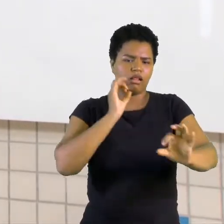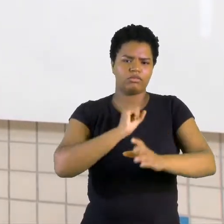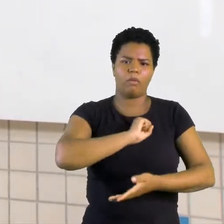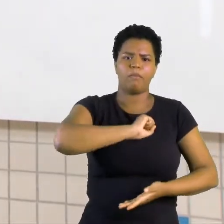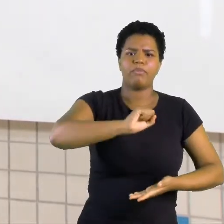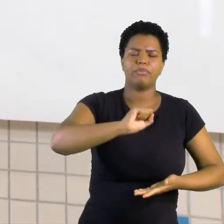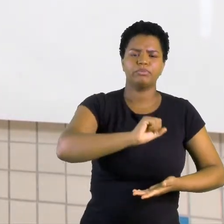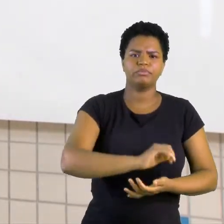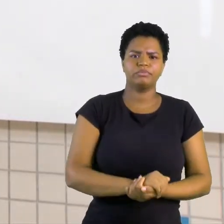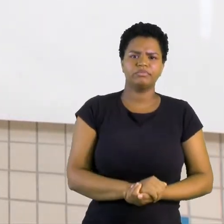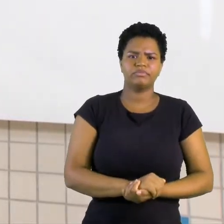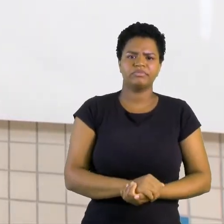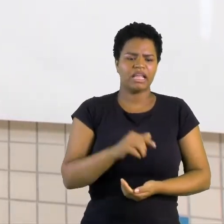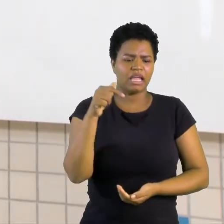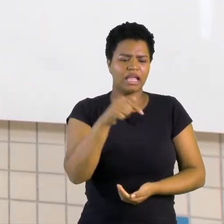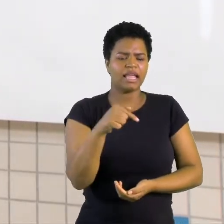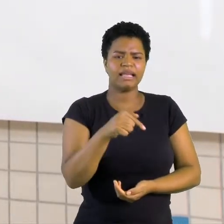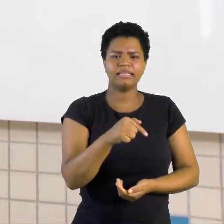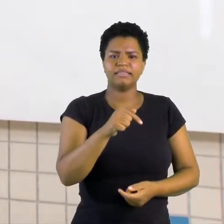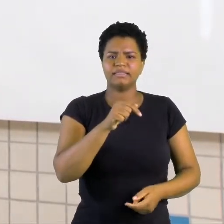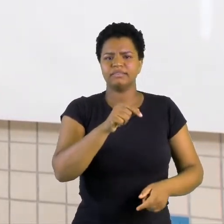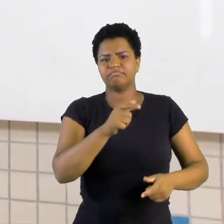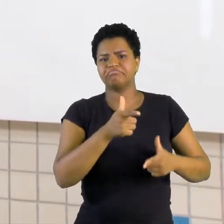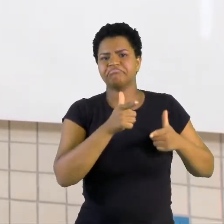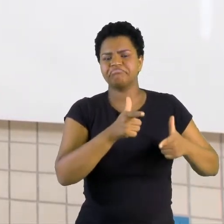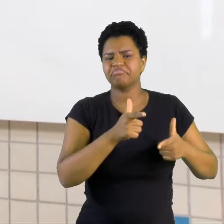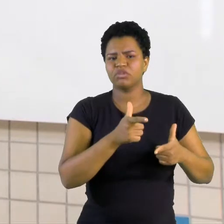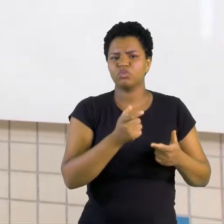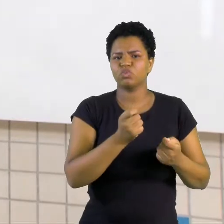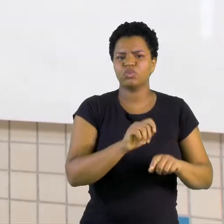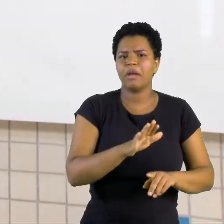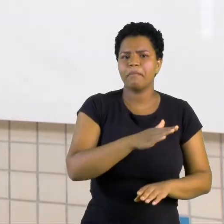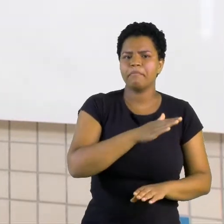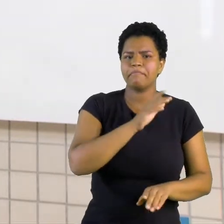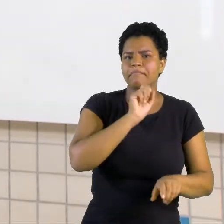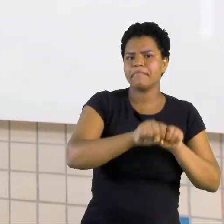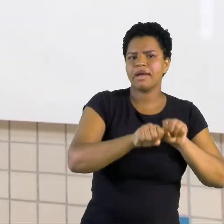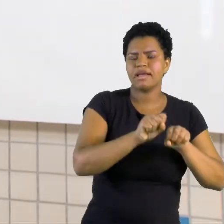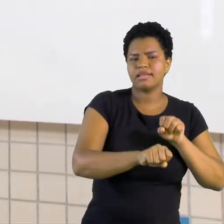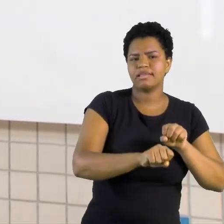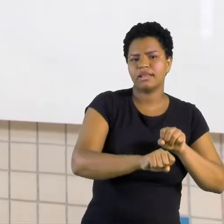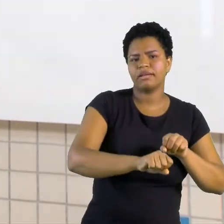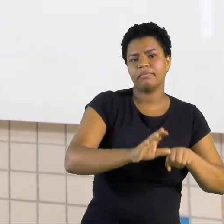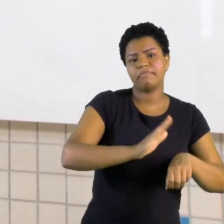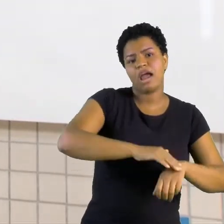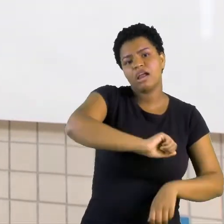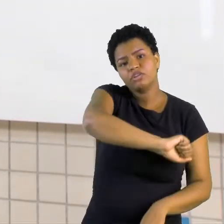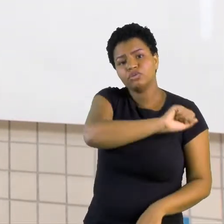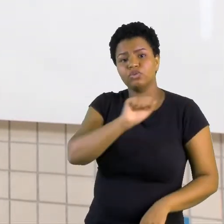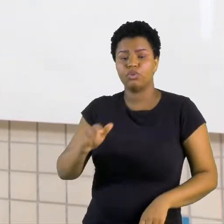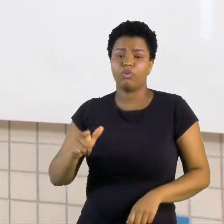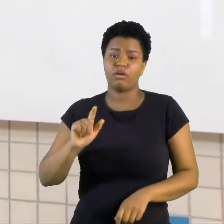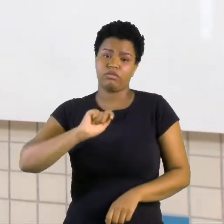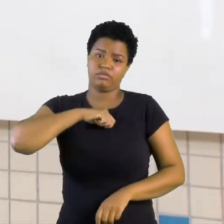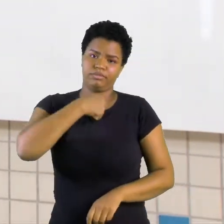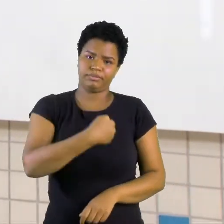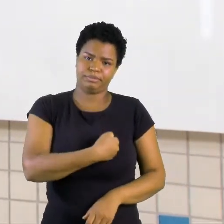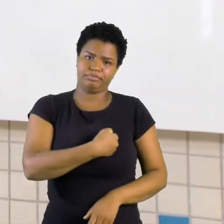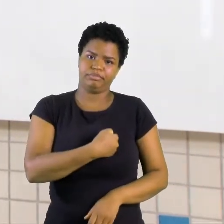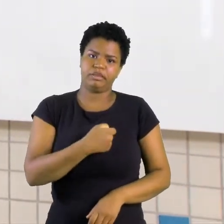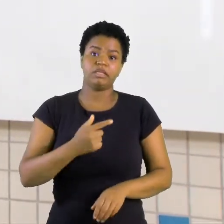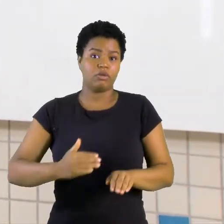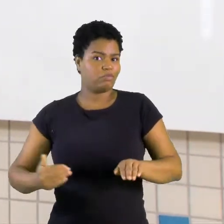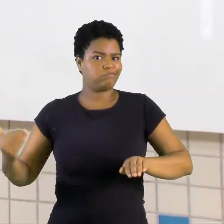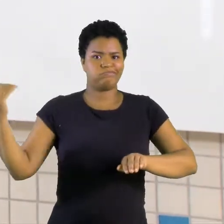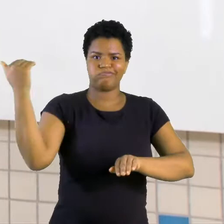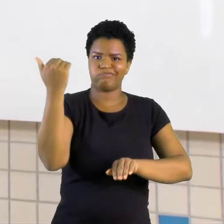objetos, essas armas não tinham capacidade de morte tão quanto os armamentos trazidos pelos espanhóis. Então a